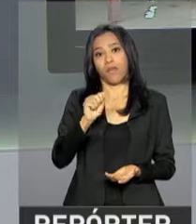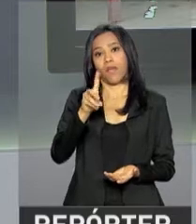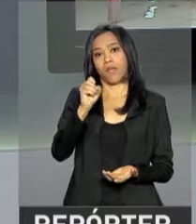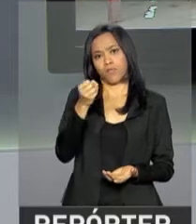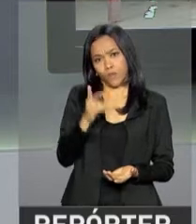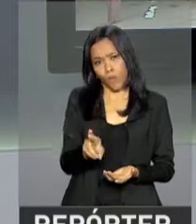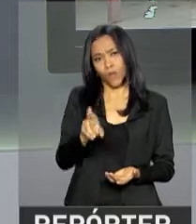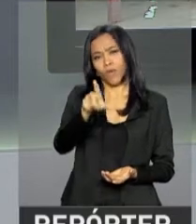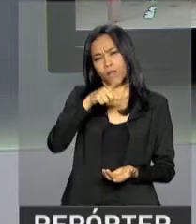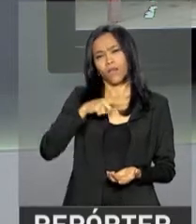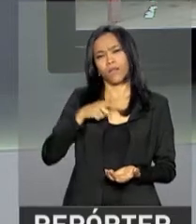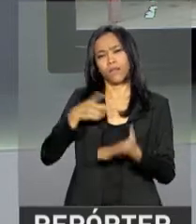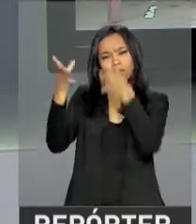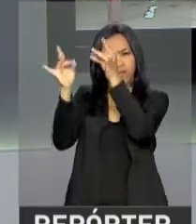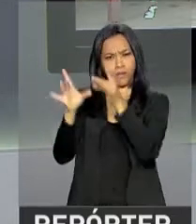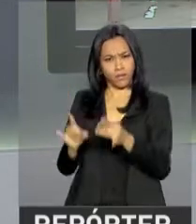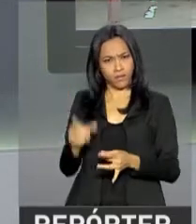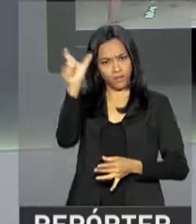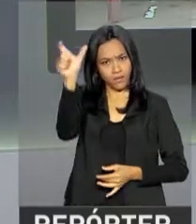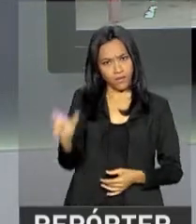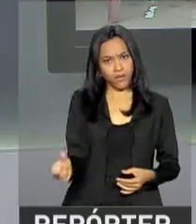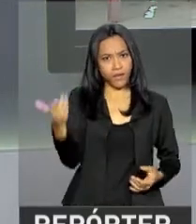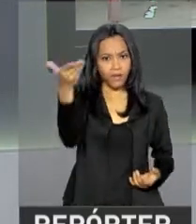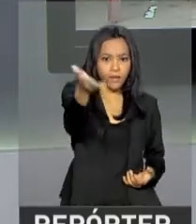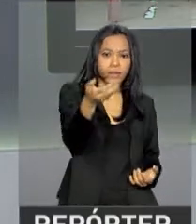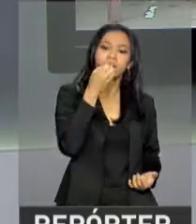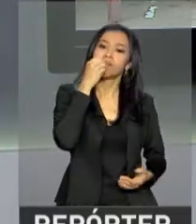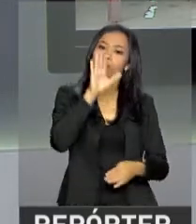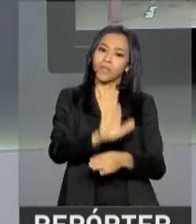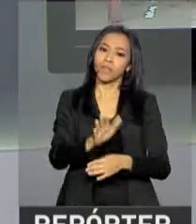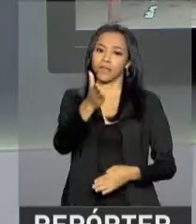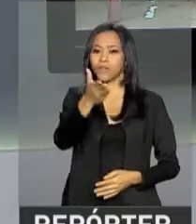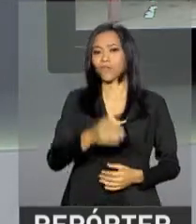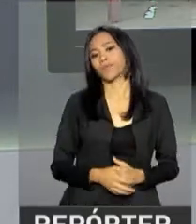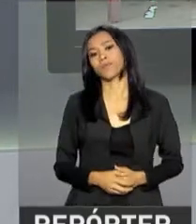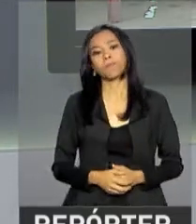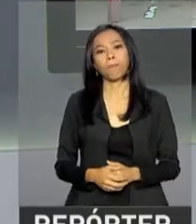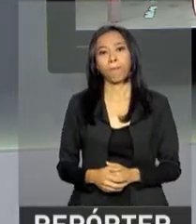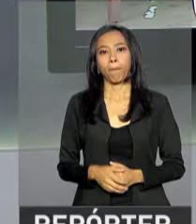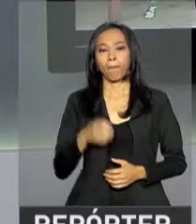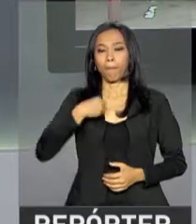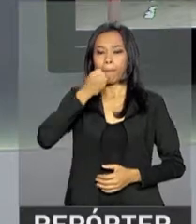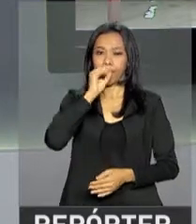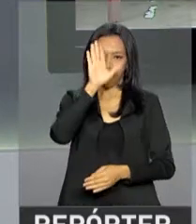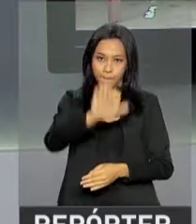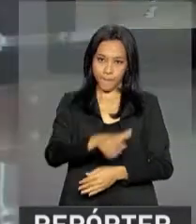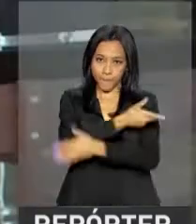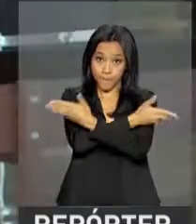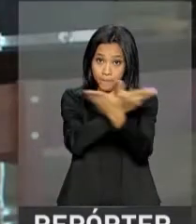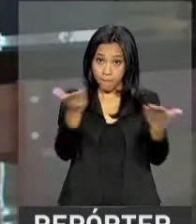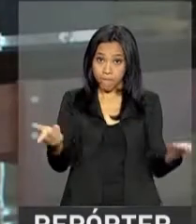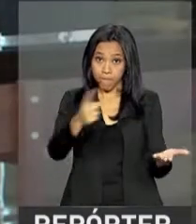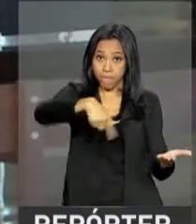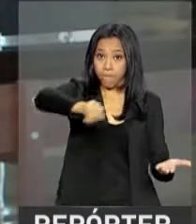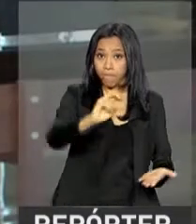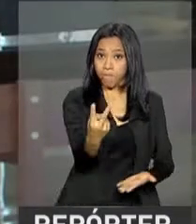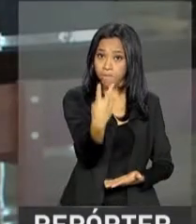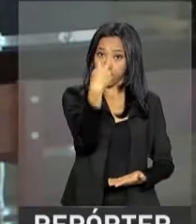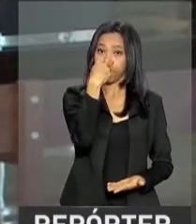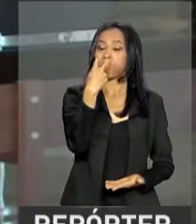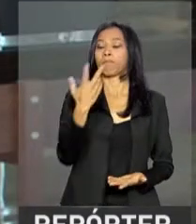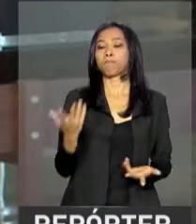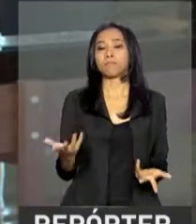luana cara que tem outras informações o la luna boa tarde pra você olá turista boa tarde boa tarde a todos que nos acompanham aqui na tv